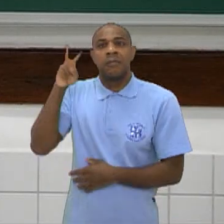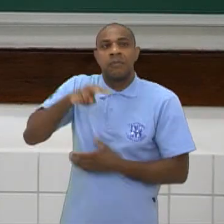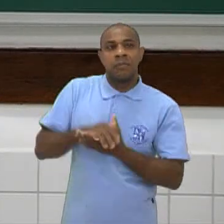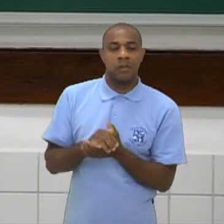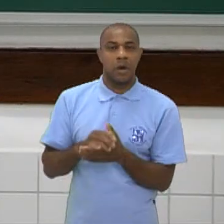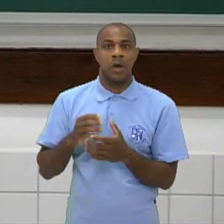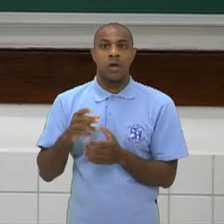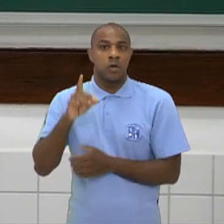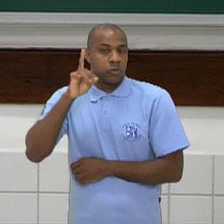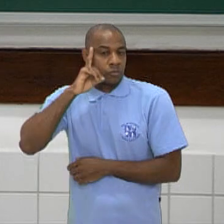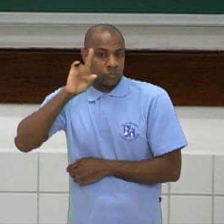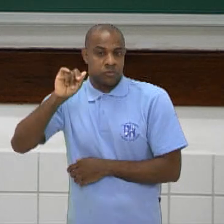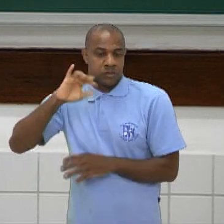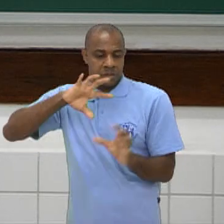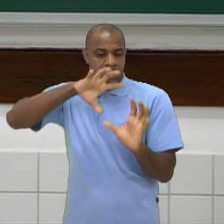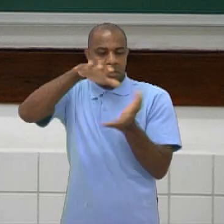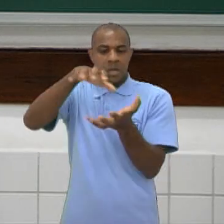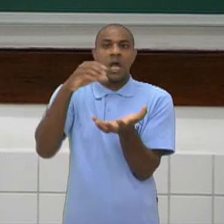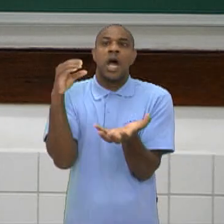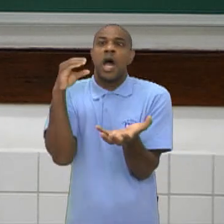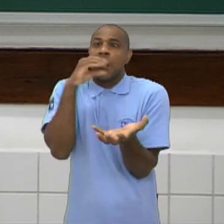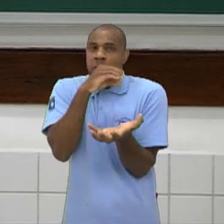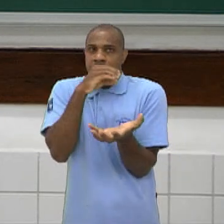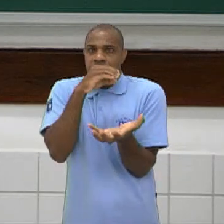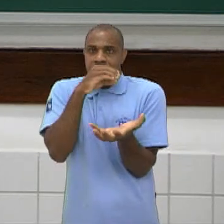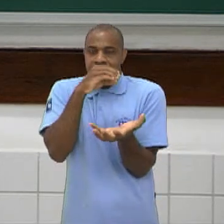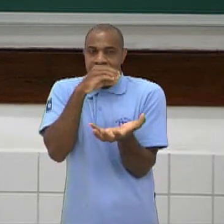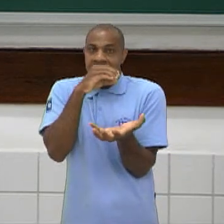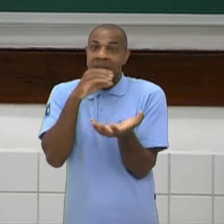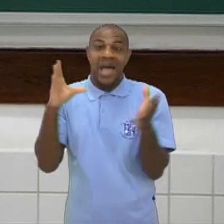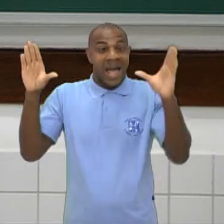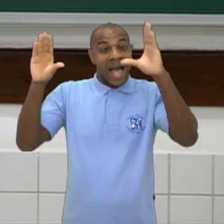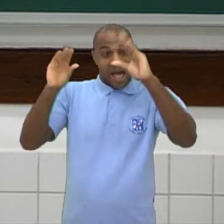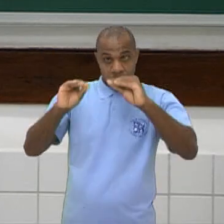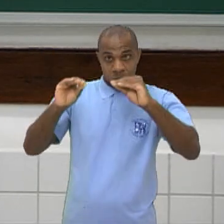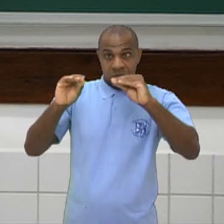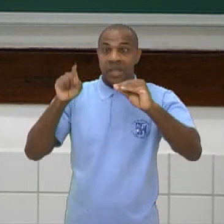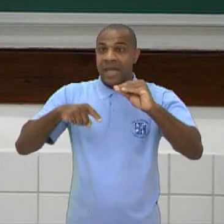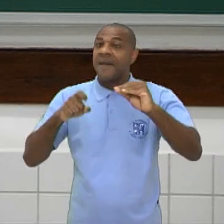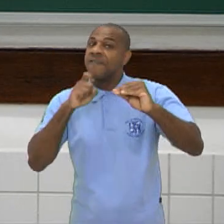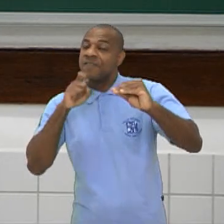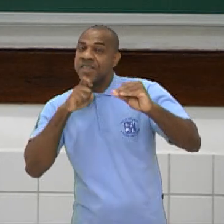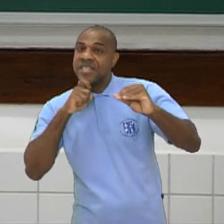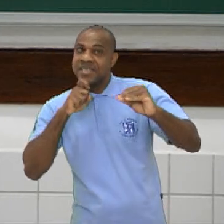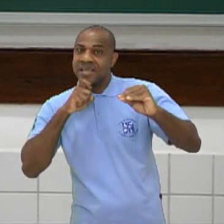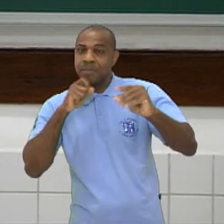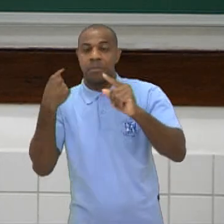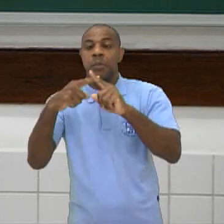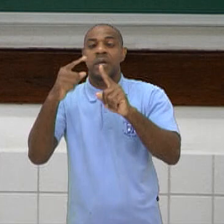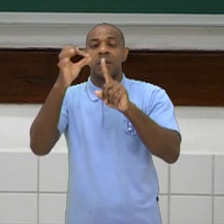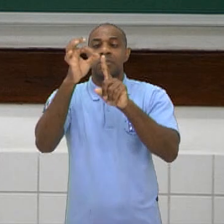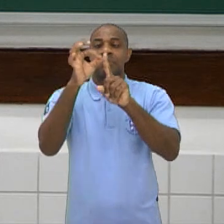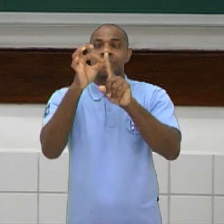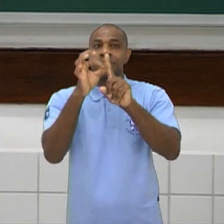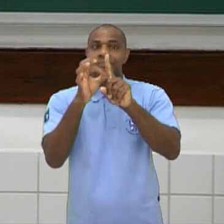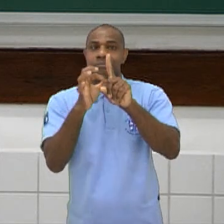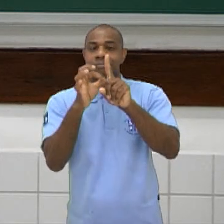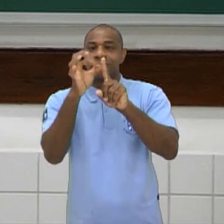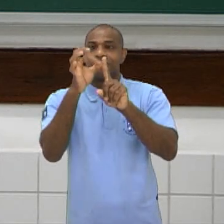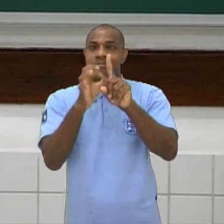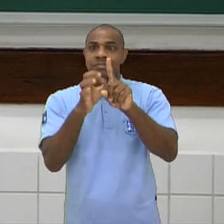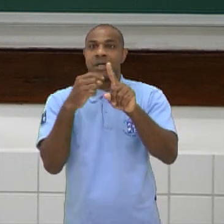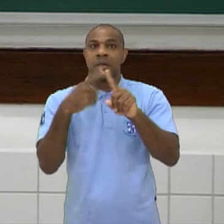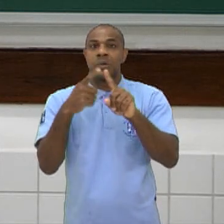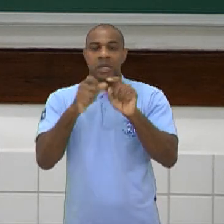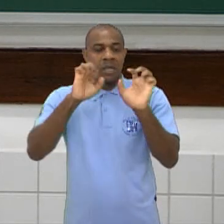muito quente. Mas durante a noite é muito frio, temperaturas negativas, né? Muito baixas. Por quê? Porque não tem atmosfera para